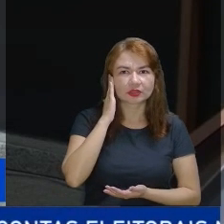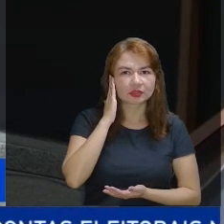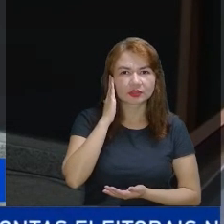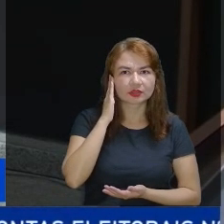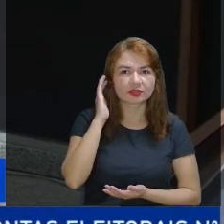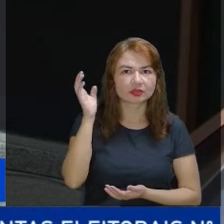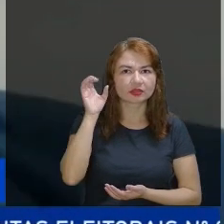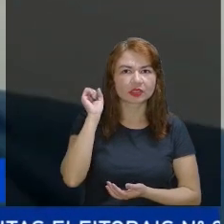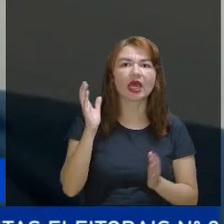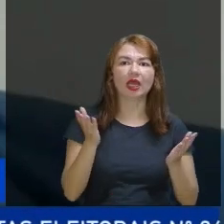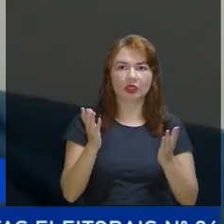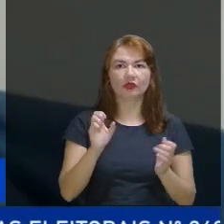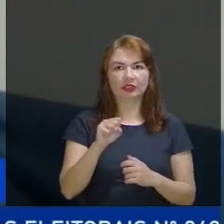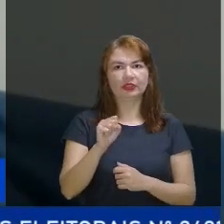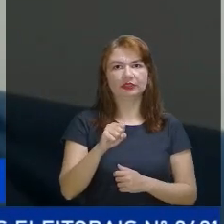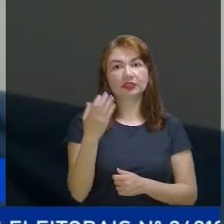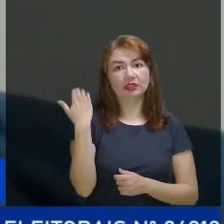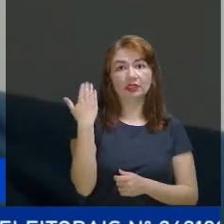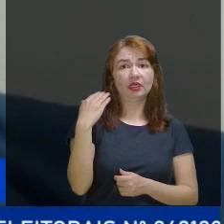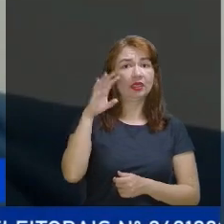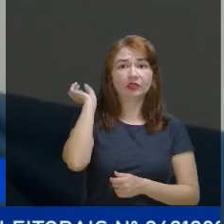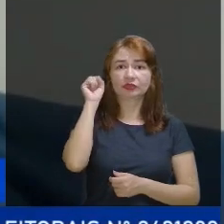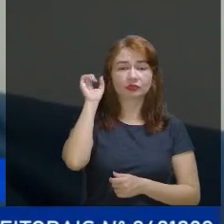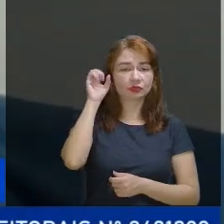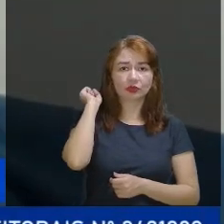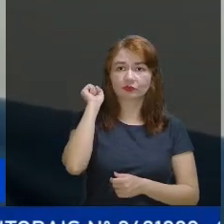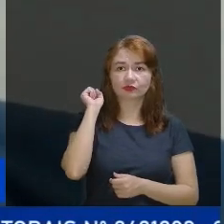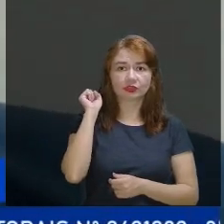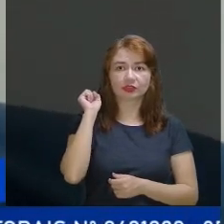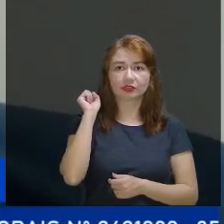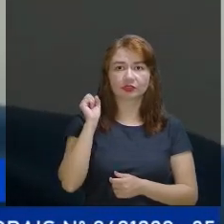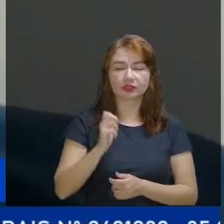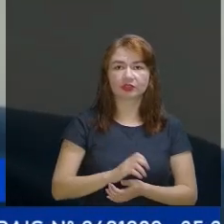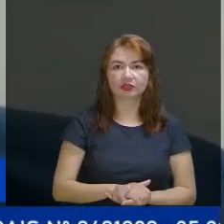presidente? Agora sim, mas não deu para ouvir a conclusão.